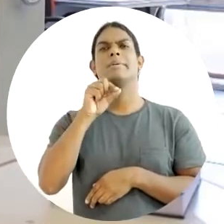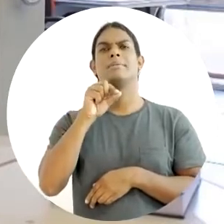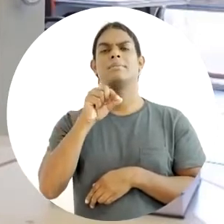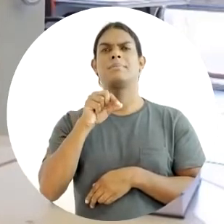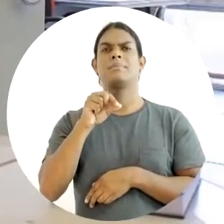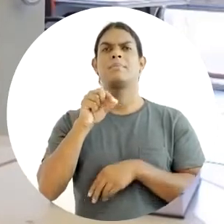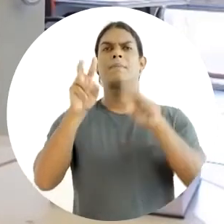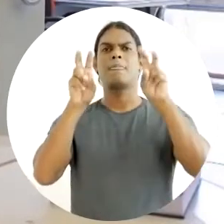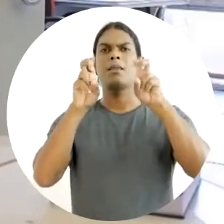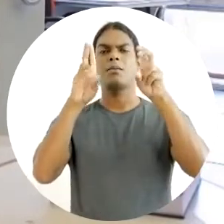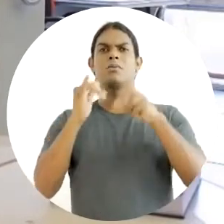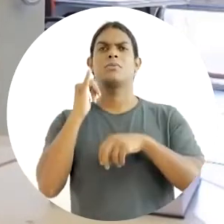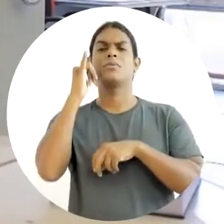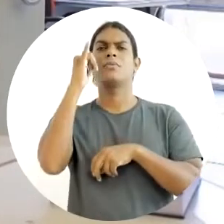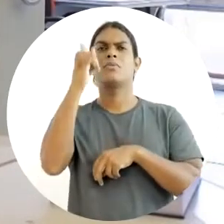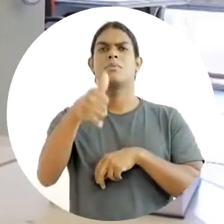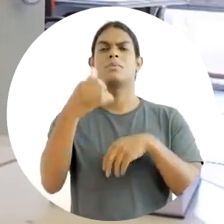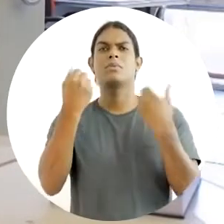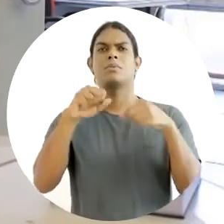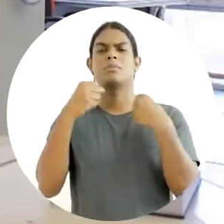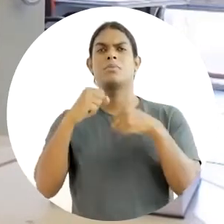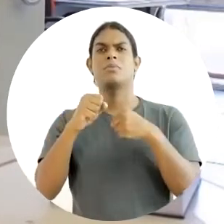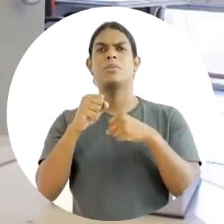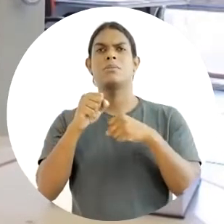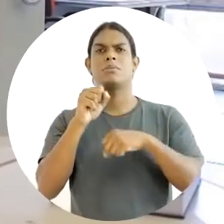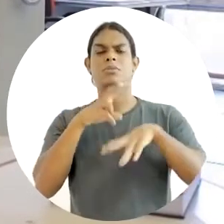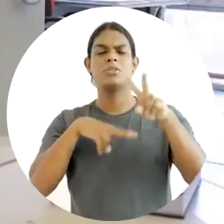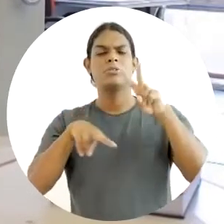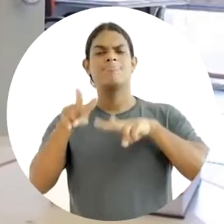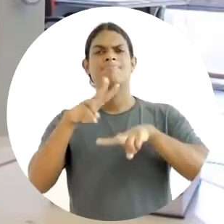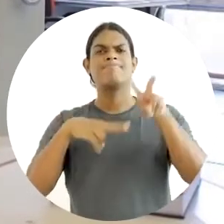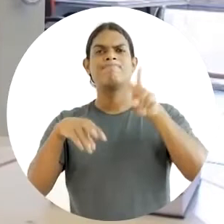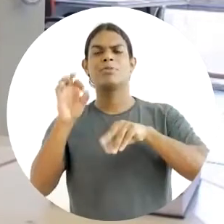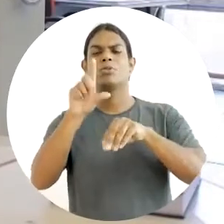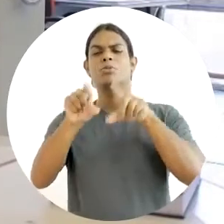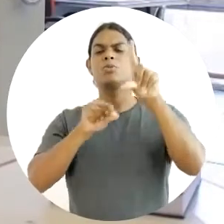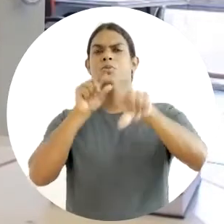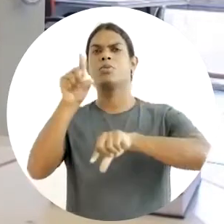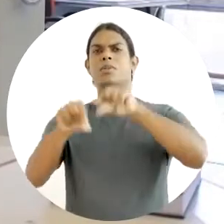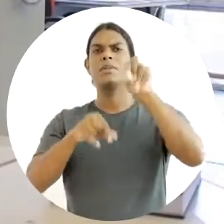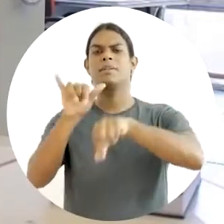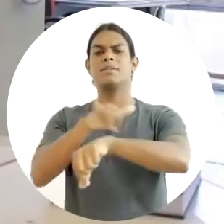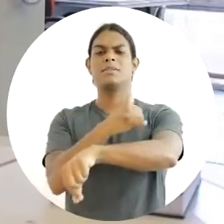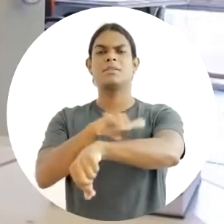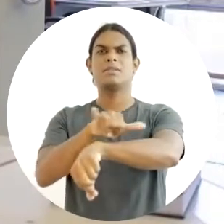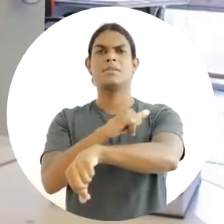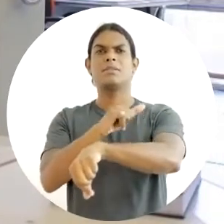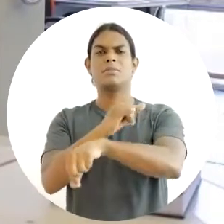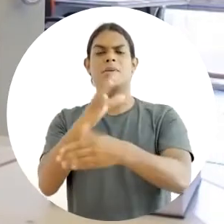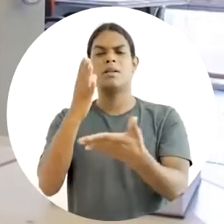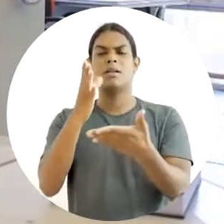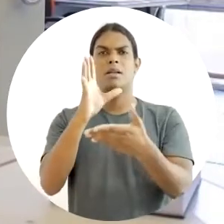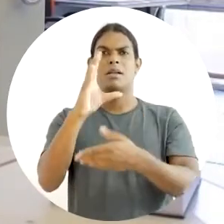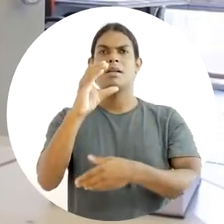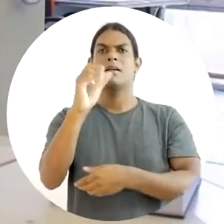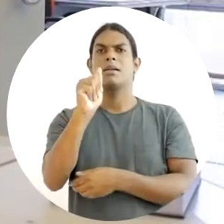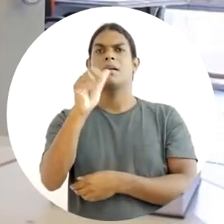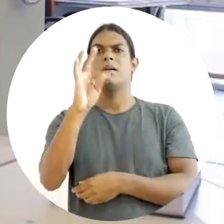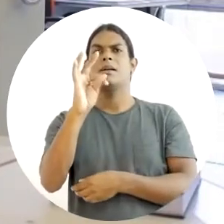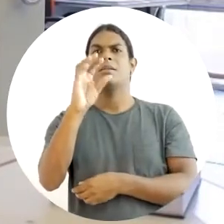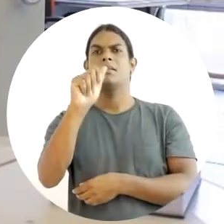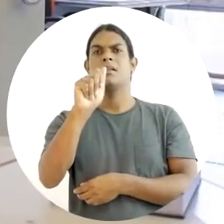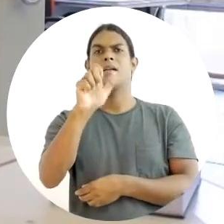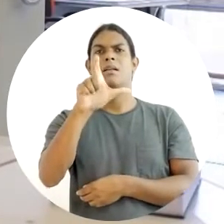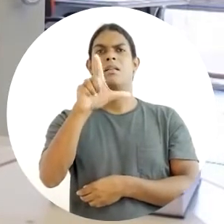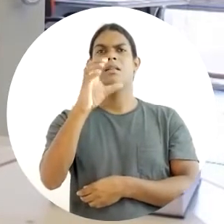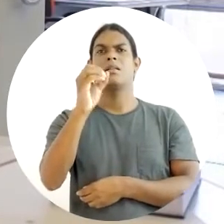podemos retirar os dados para catalogar um livro? Qual é a fonte principal? Qual